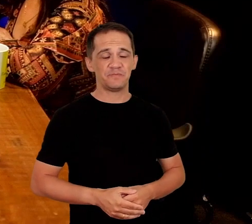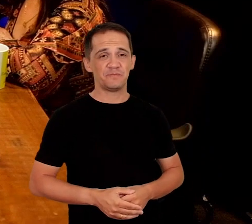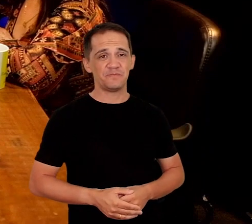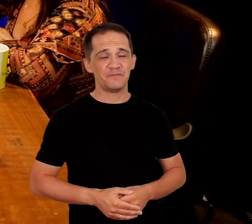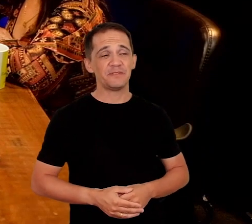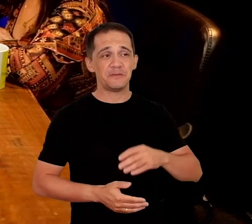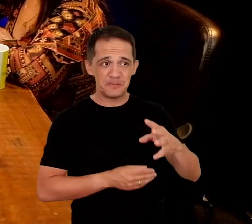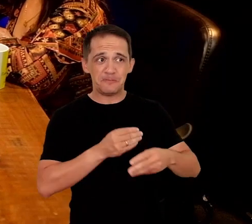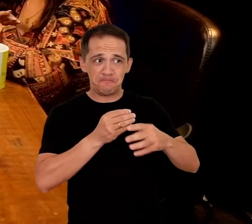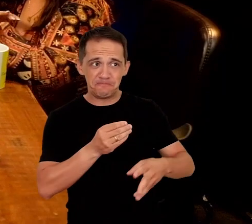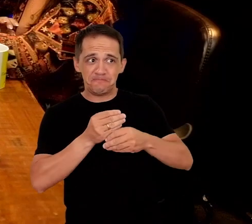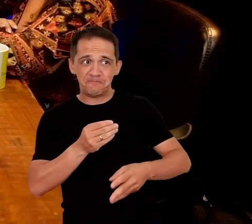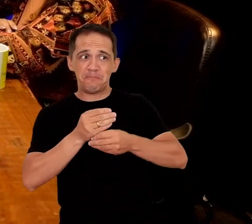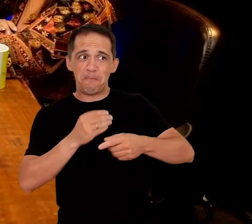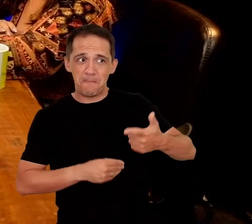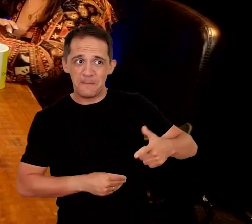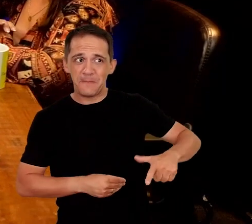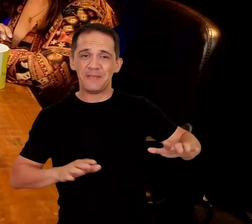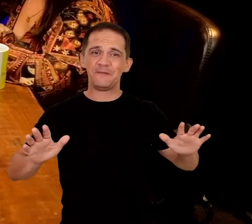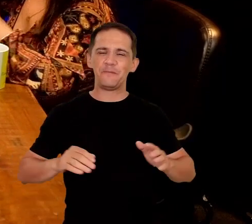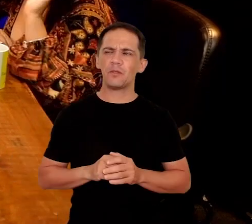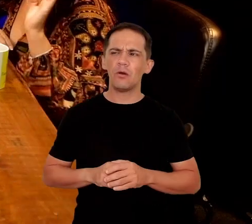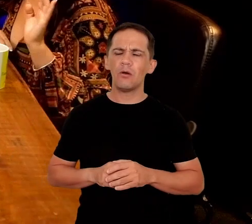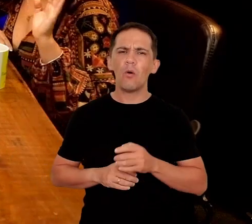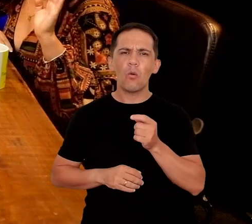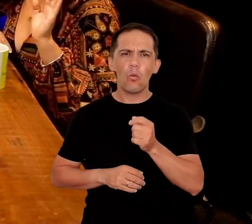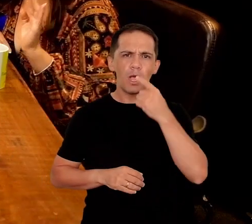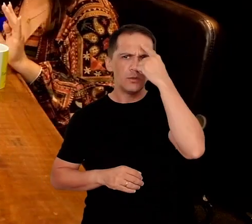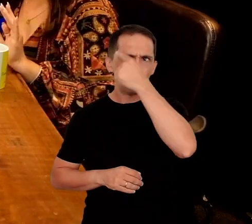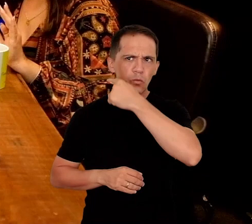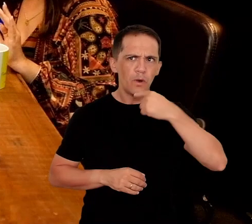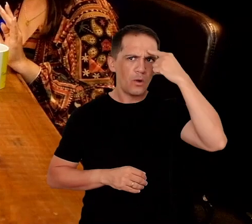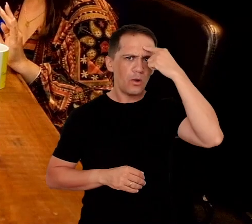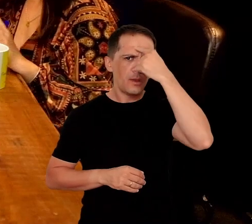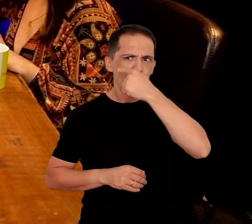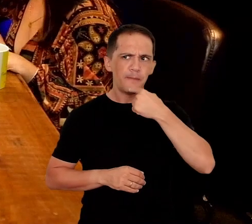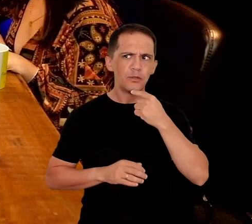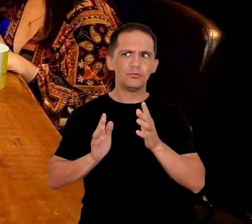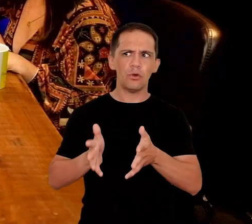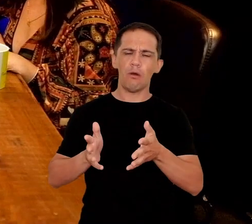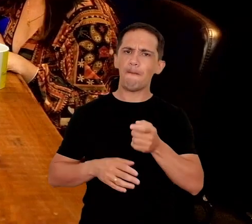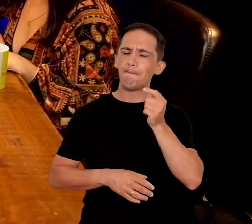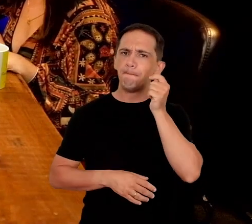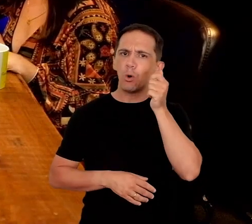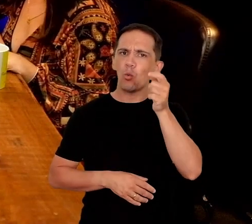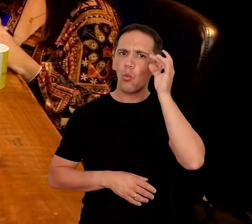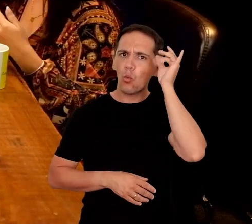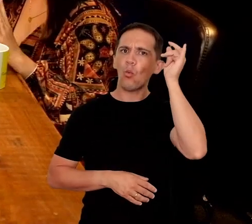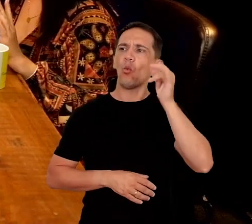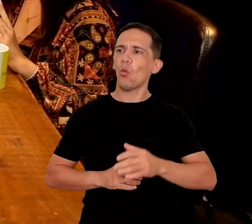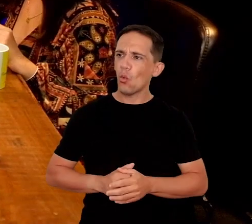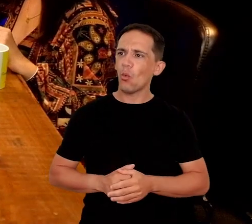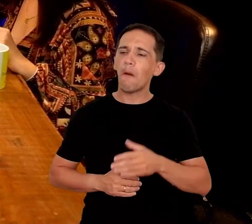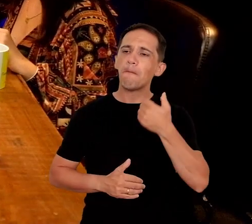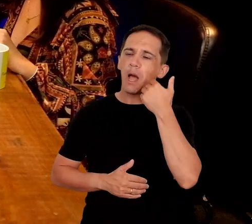até... Assunto. Assunto Quanto falta. tempo já? Ó, já acho que já deu 1h30 quase de papo. Olha só, Passa rápido, que né? vergonha. Passamos Porque do